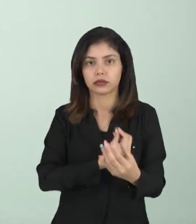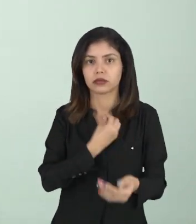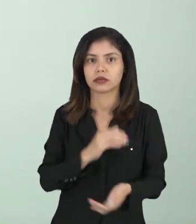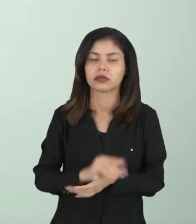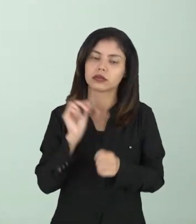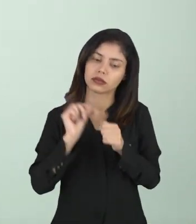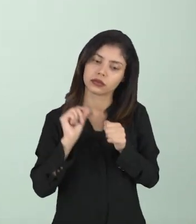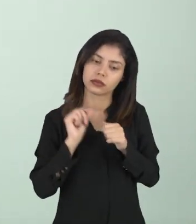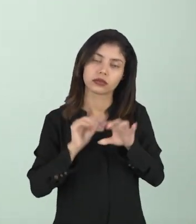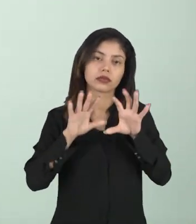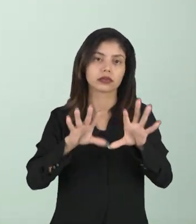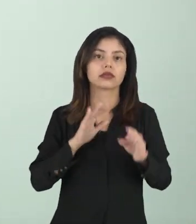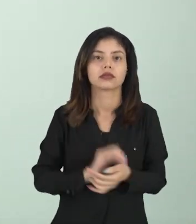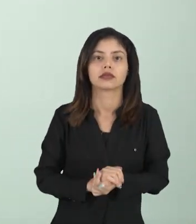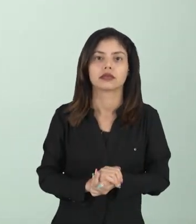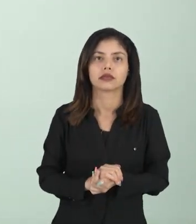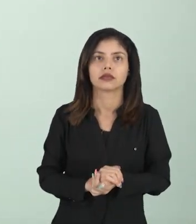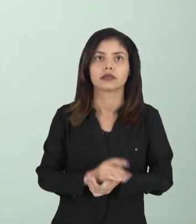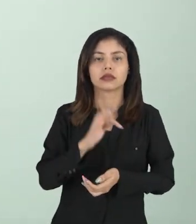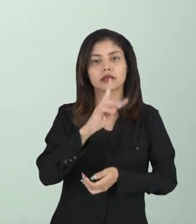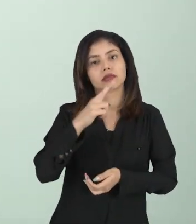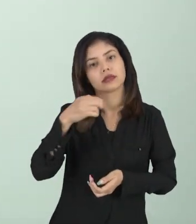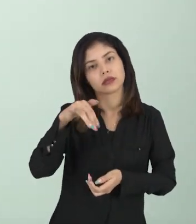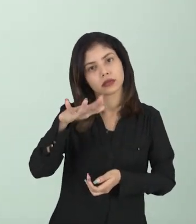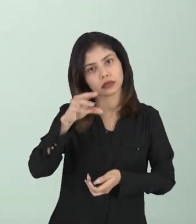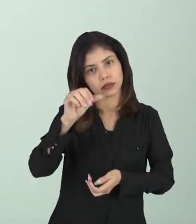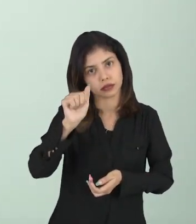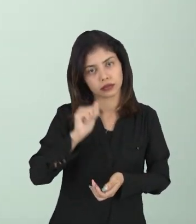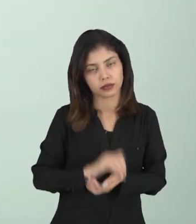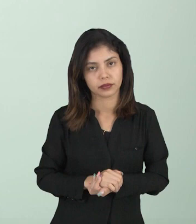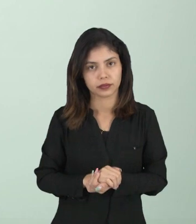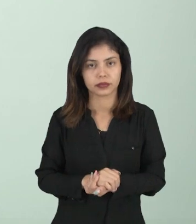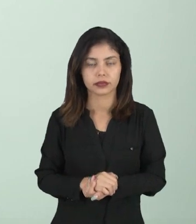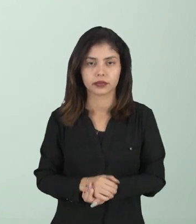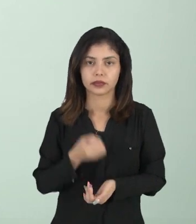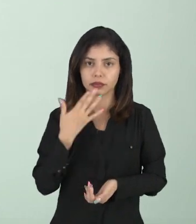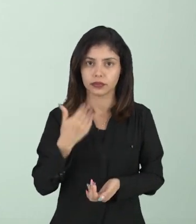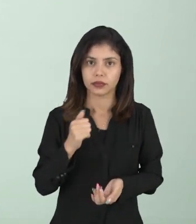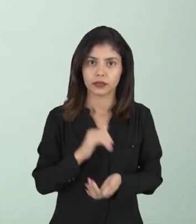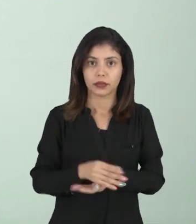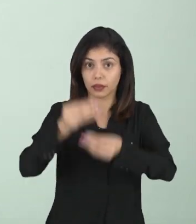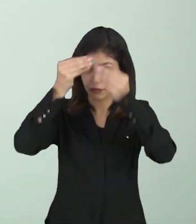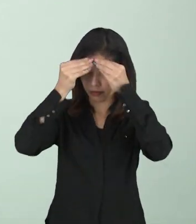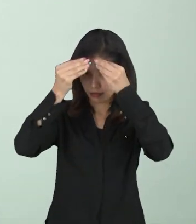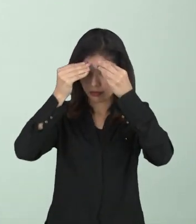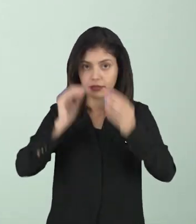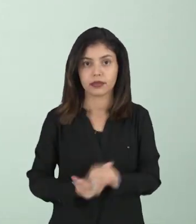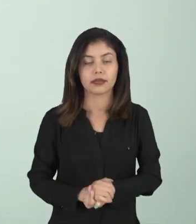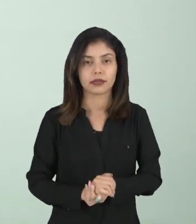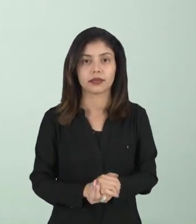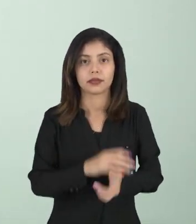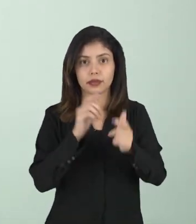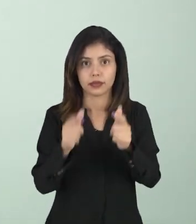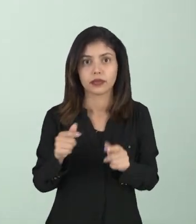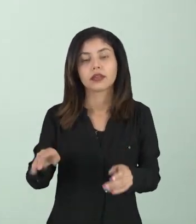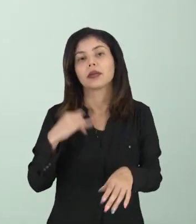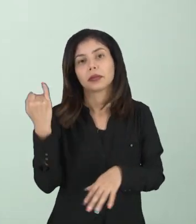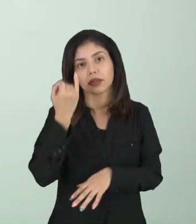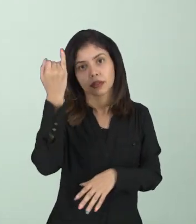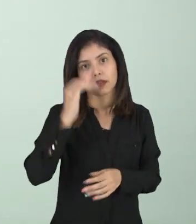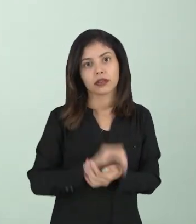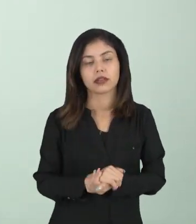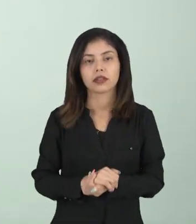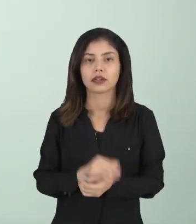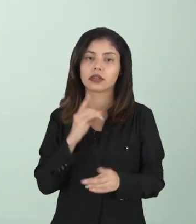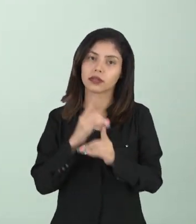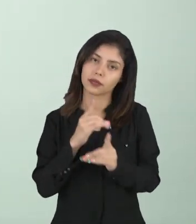faz esse trabalho, né, é a taxonomia, são os taxonomistas, tá? Então gravem aí essa área que faz esse trabalho tão importante